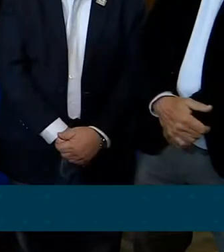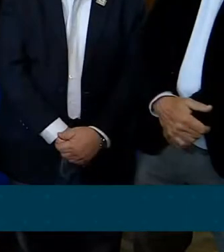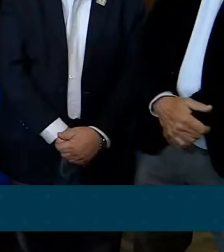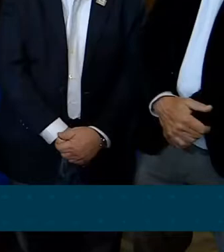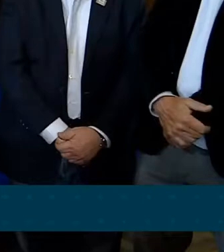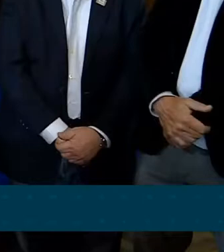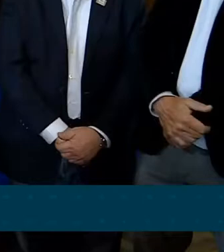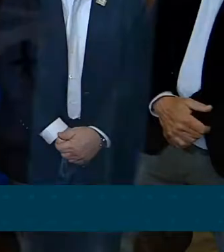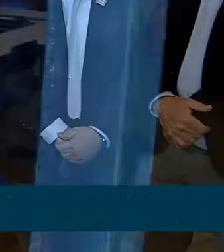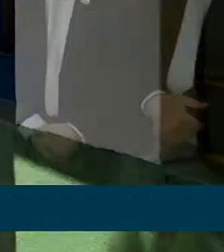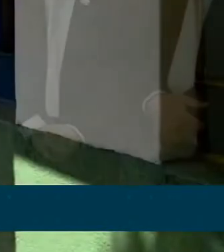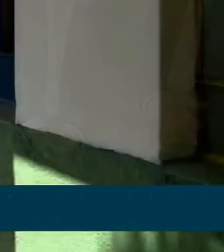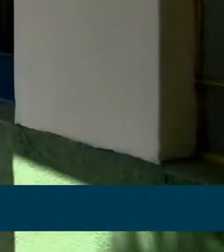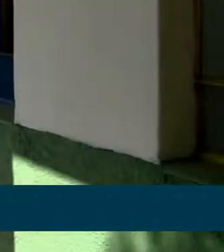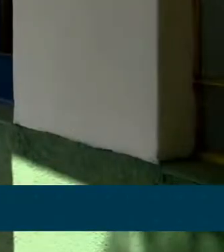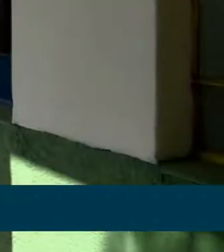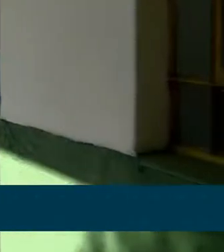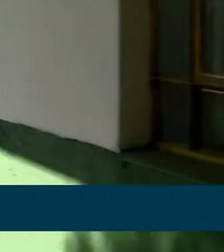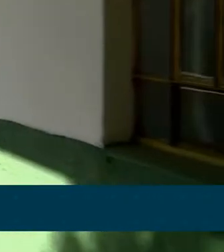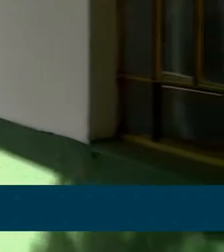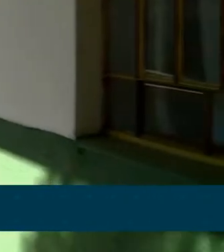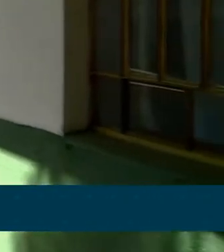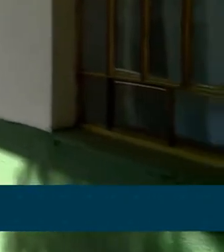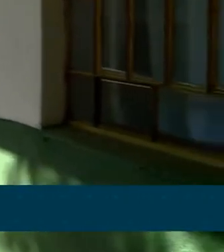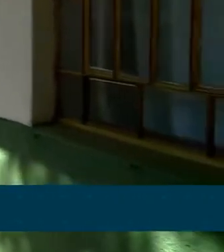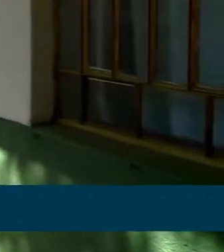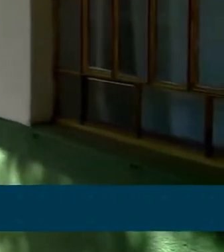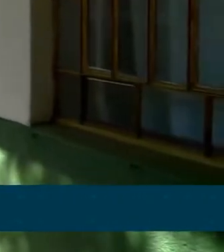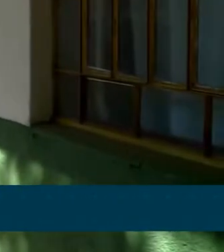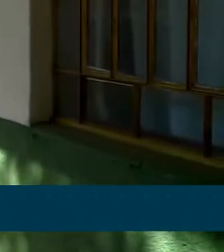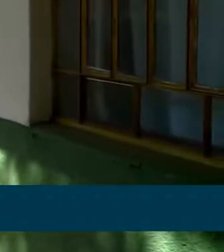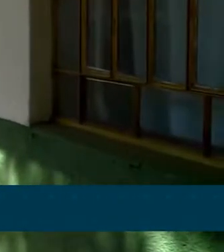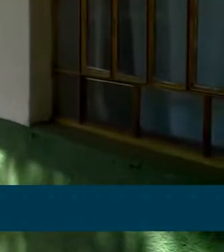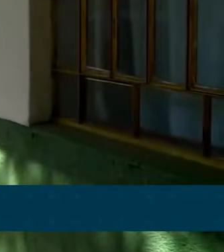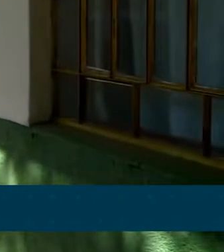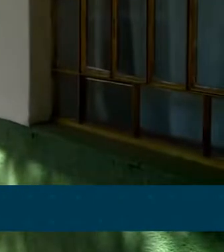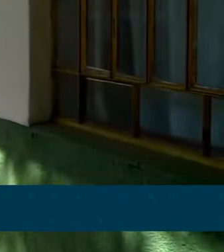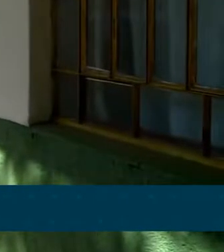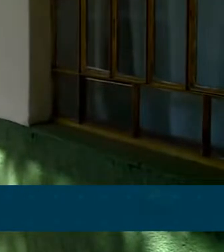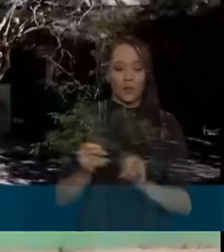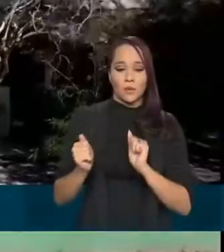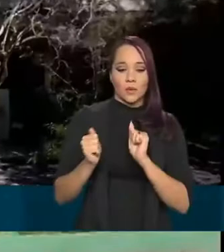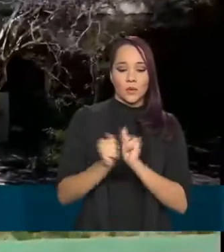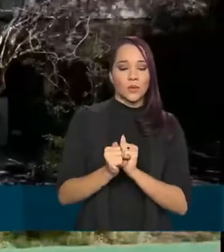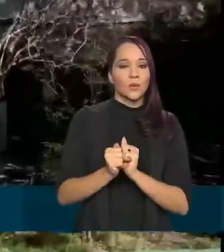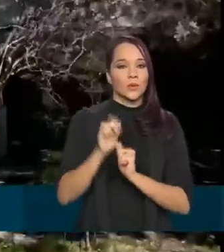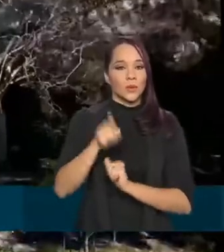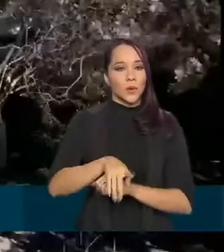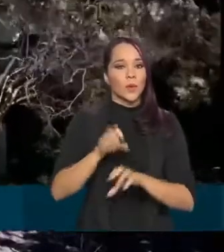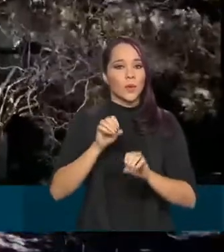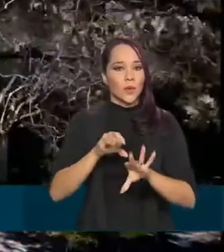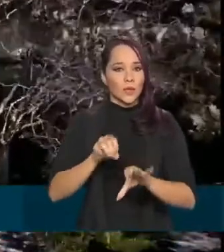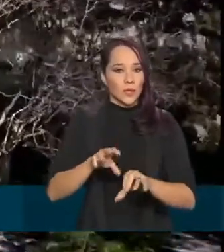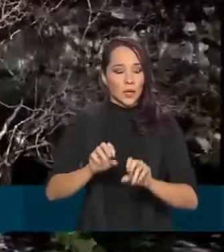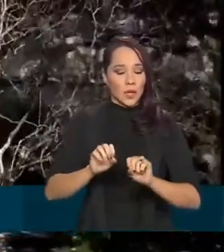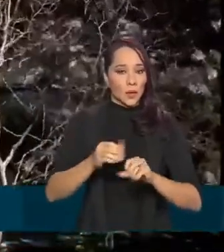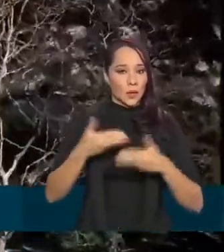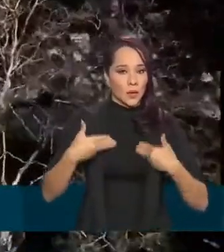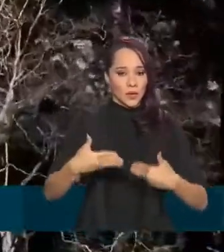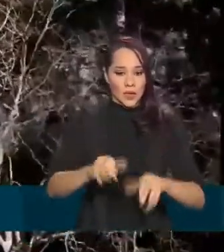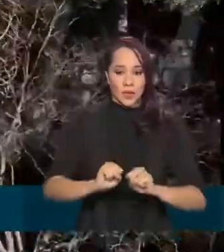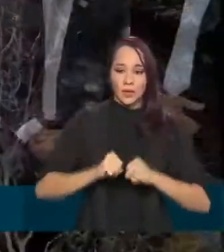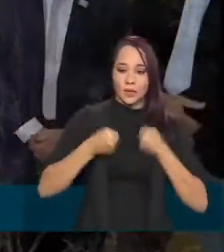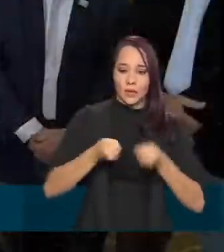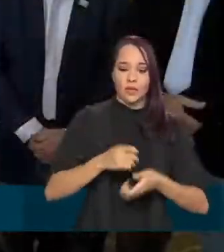O programa das escolas cívico-militares é uma iniciativa do Ministério da Educação em parceria com o Ministério da Defesa.